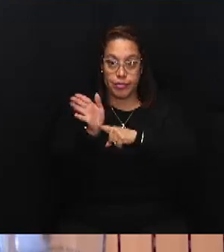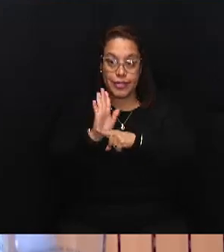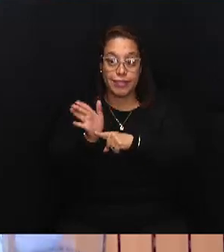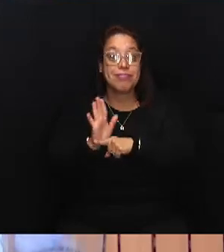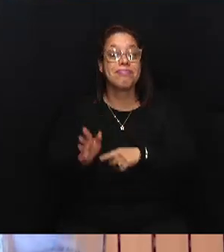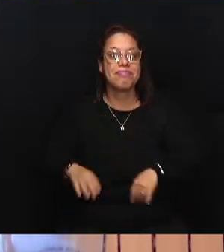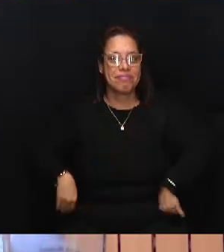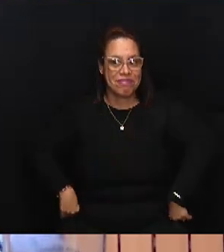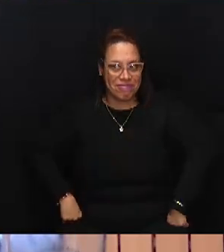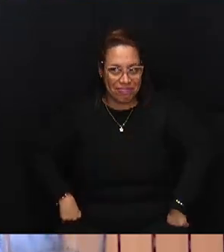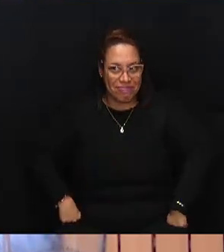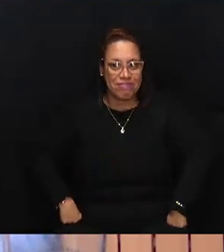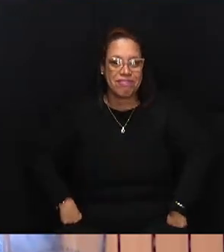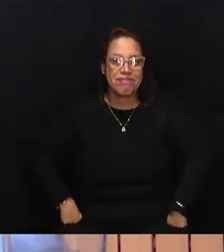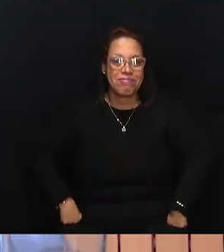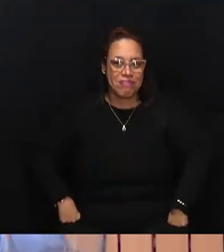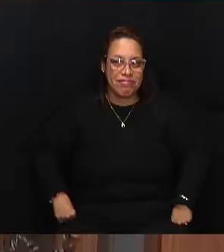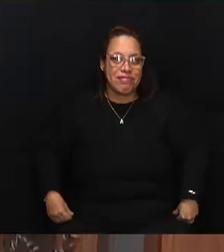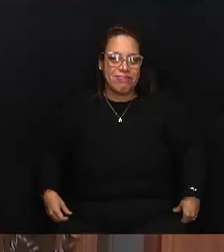cineminha.